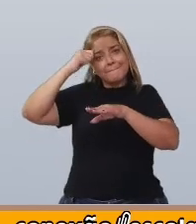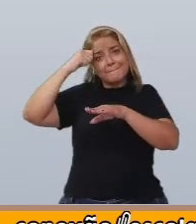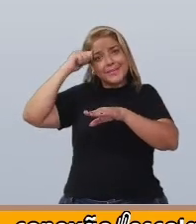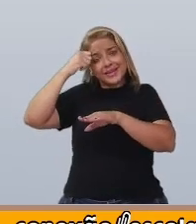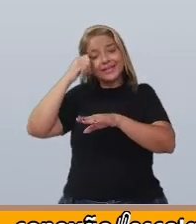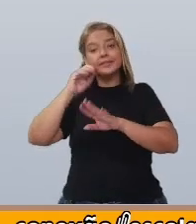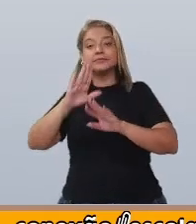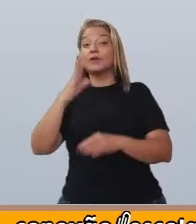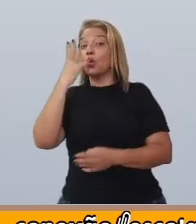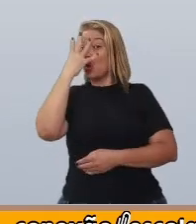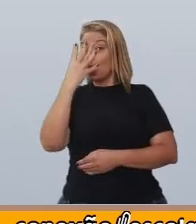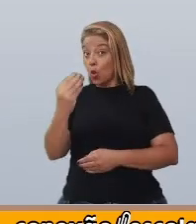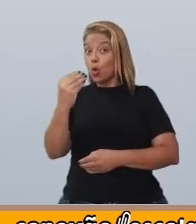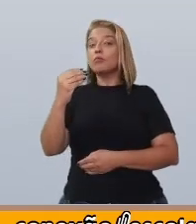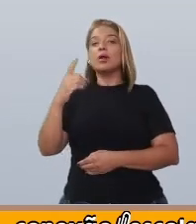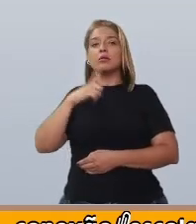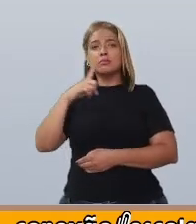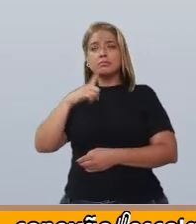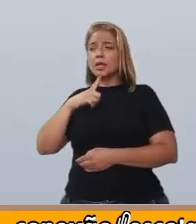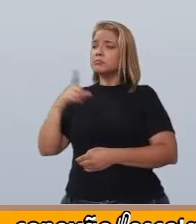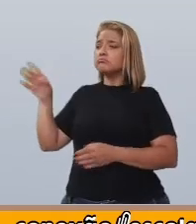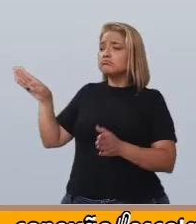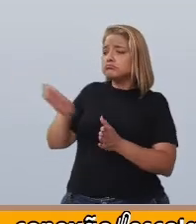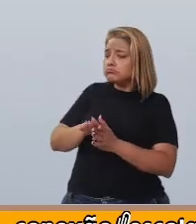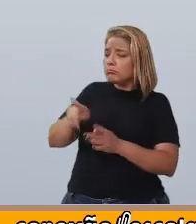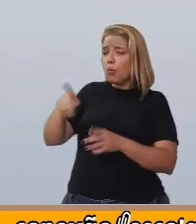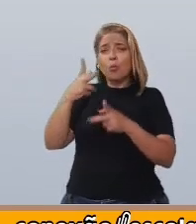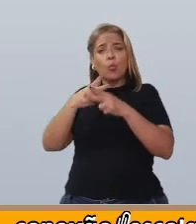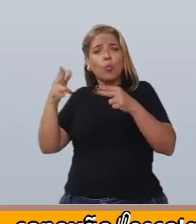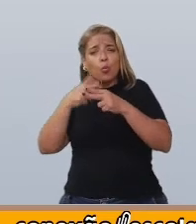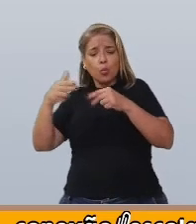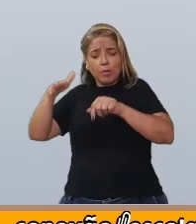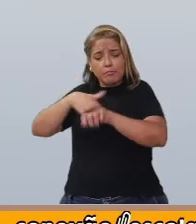O lobo chega com a pata branca.